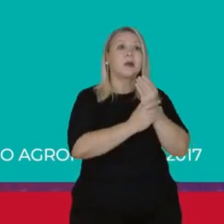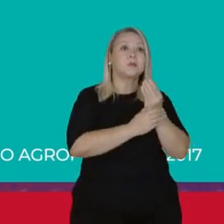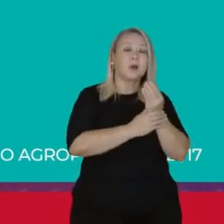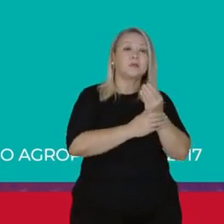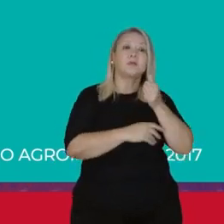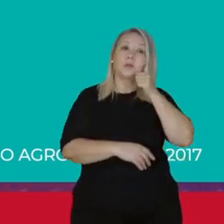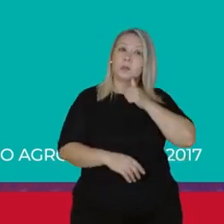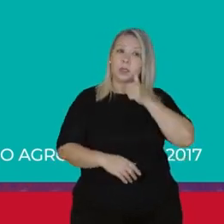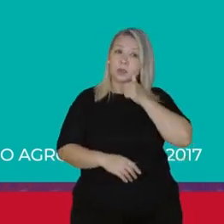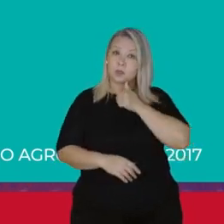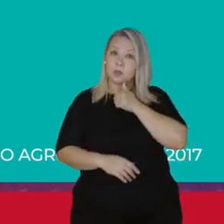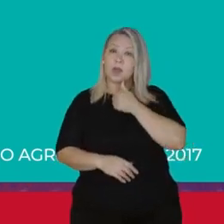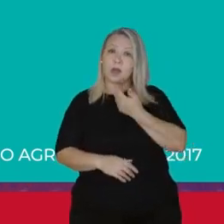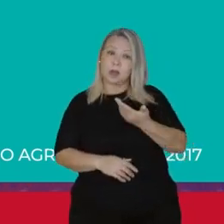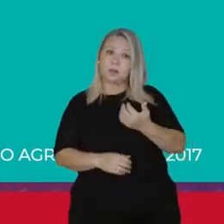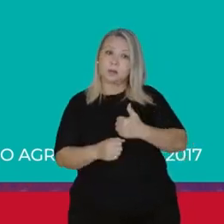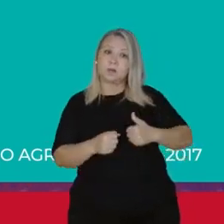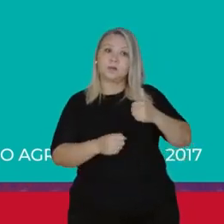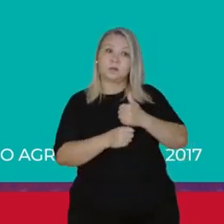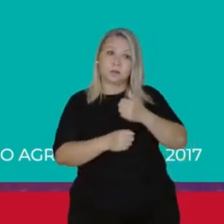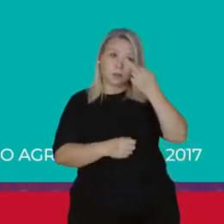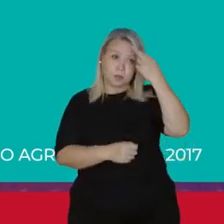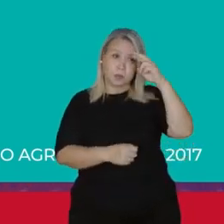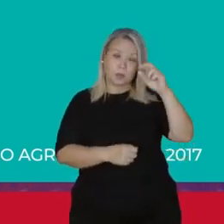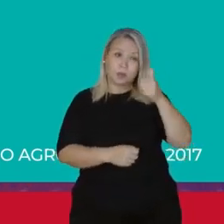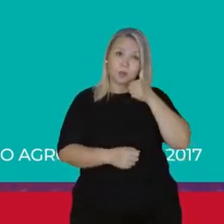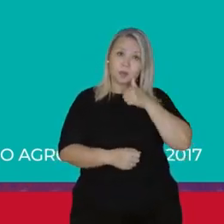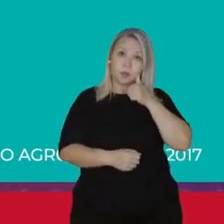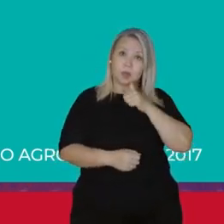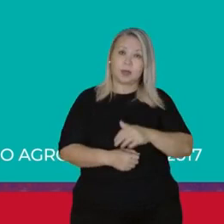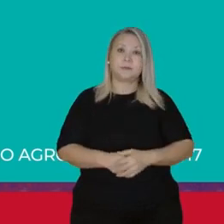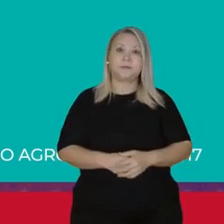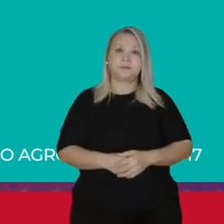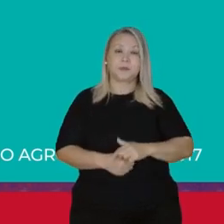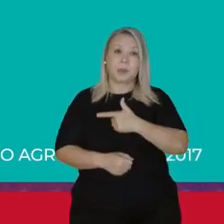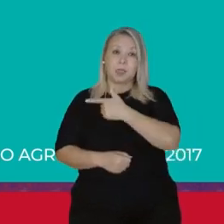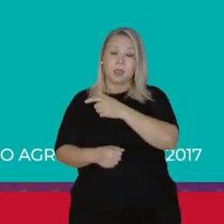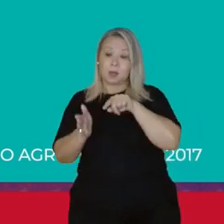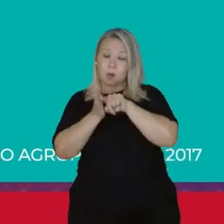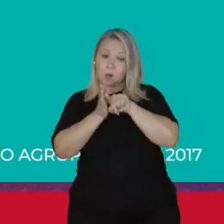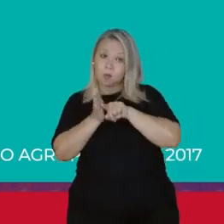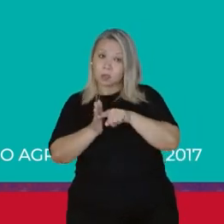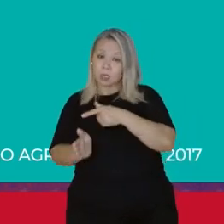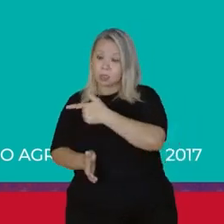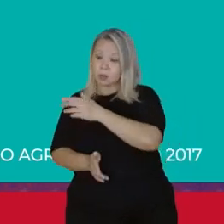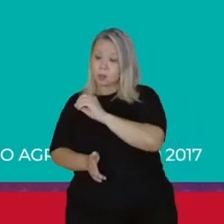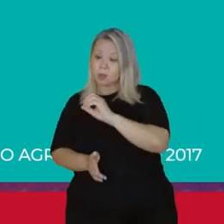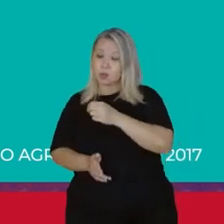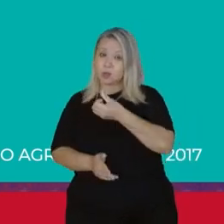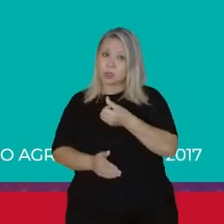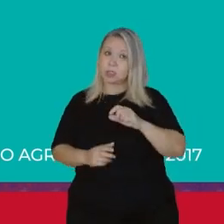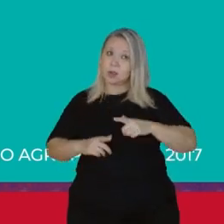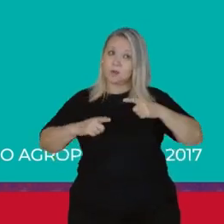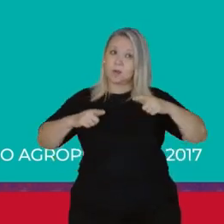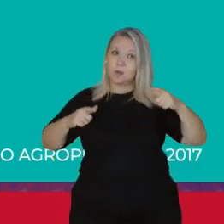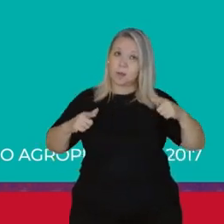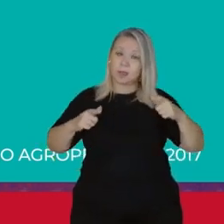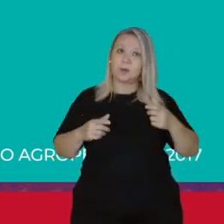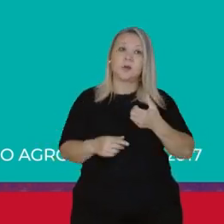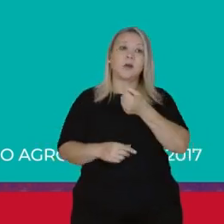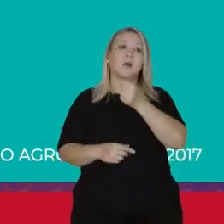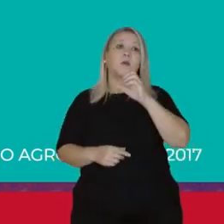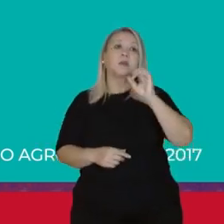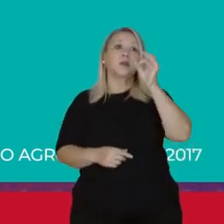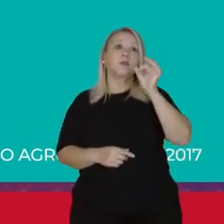né? Isso eram cerca de 12% no censo de 2006, ou seja, houve um aumento, mas ainda 80% das